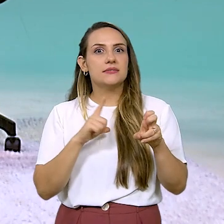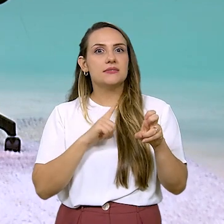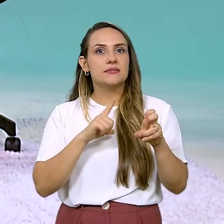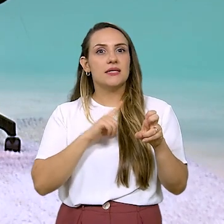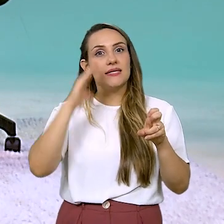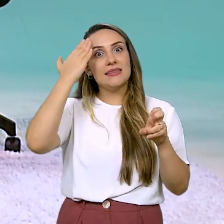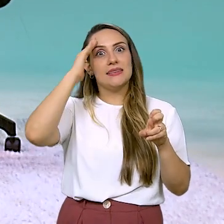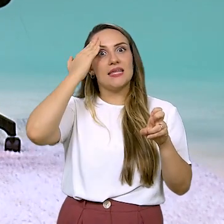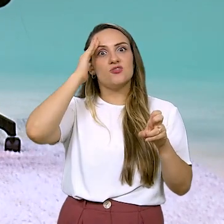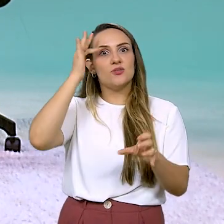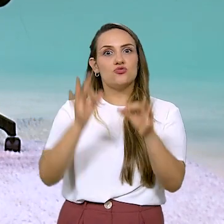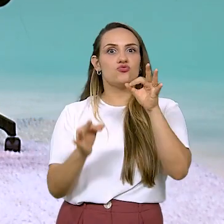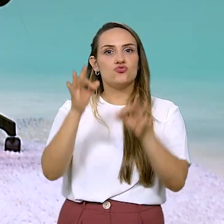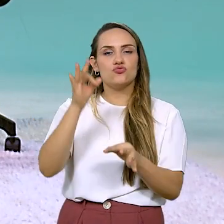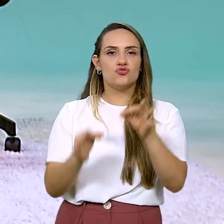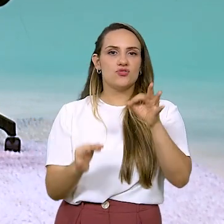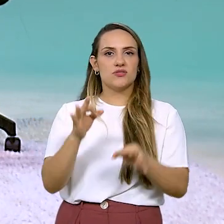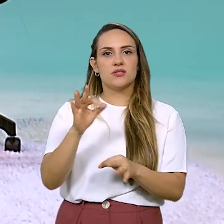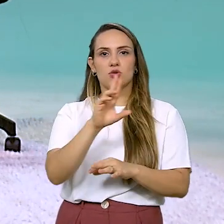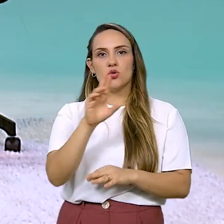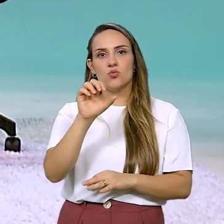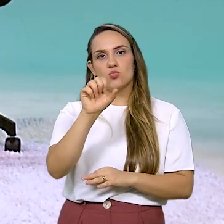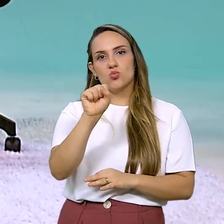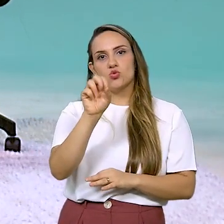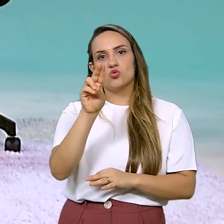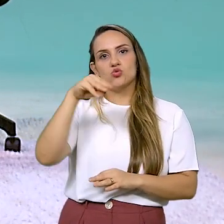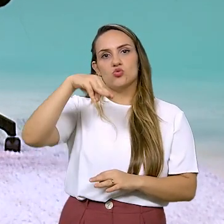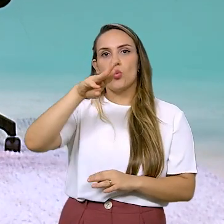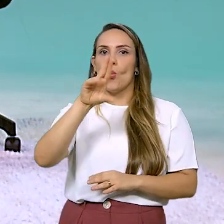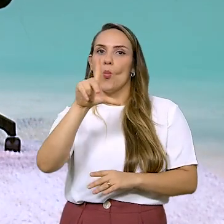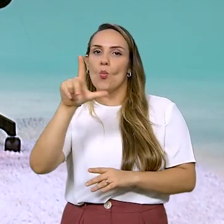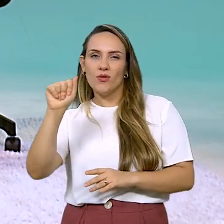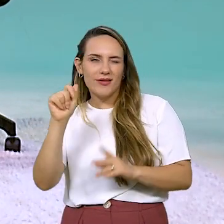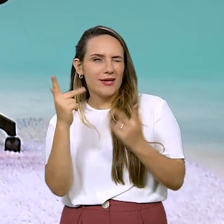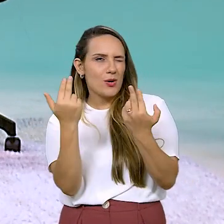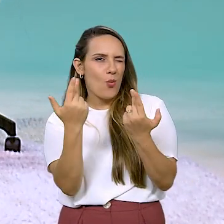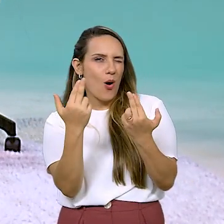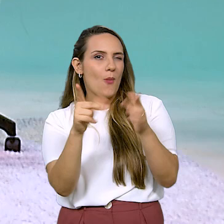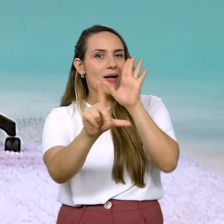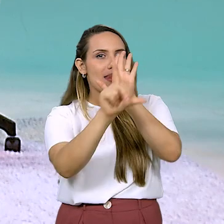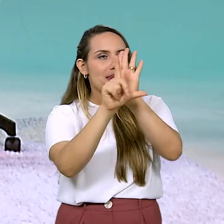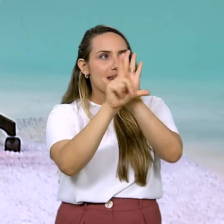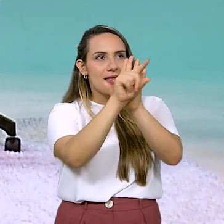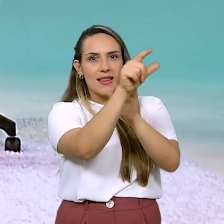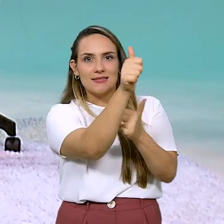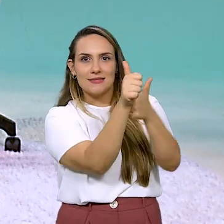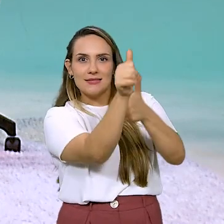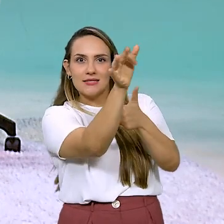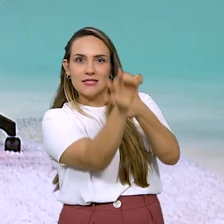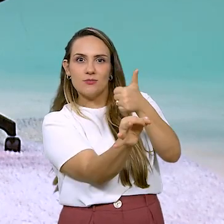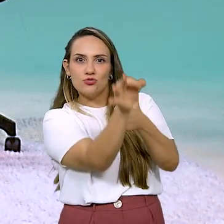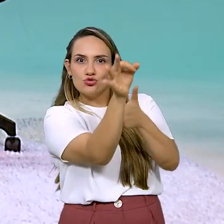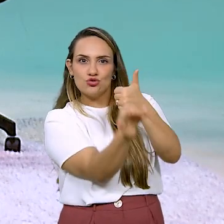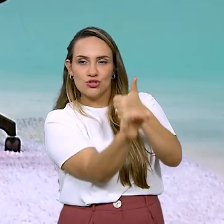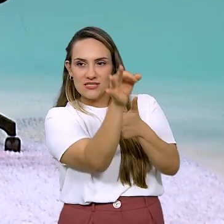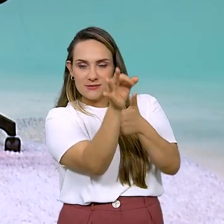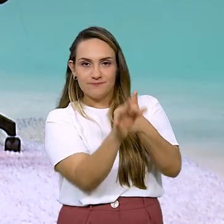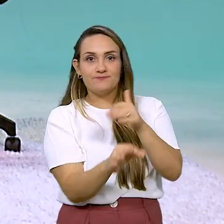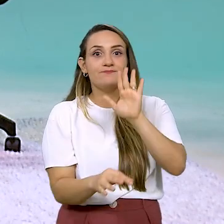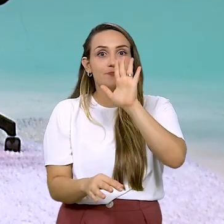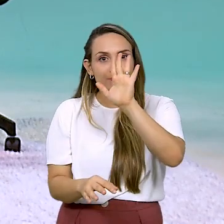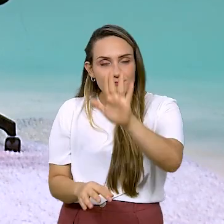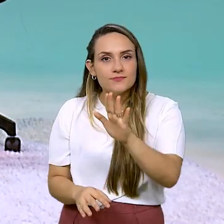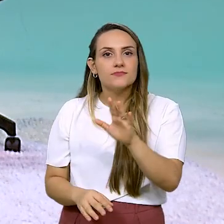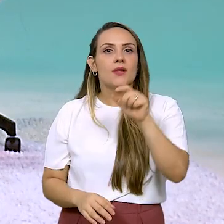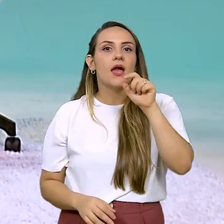é algo que vincula toda a administração pública. É uma lei do tribunal. Como se fosse, né? Vamos dizer assim. E daí o que acontece? A COSIT, ela